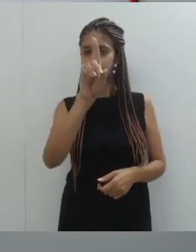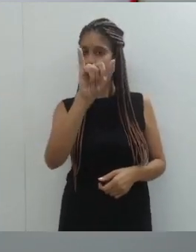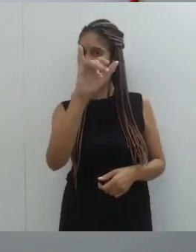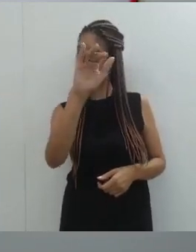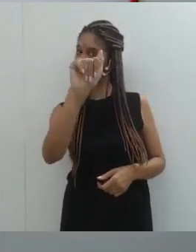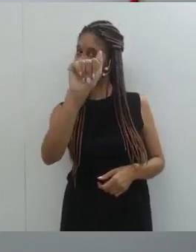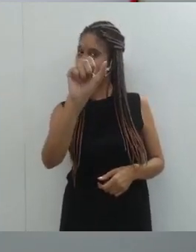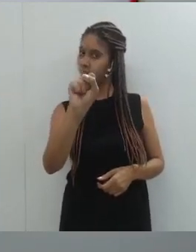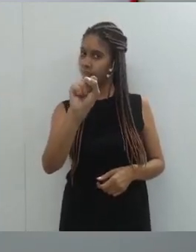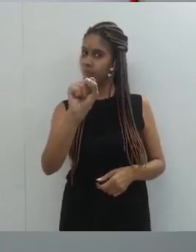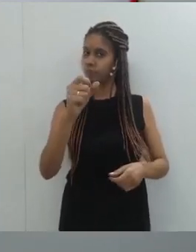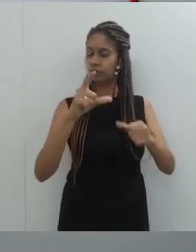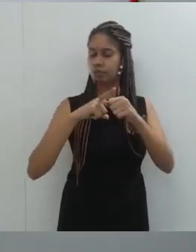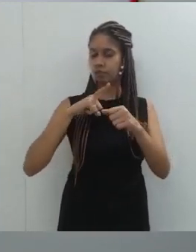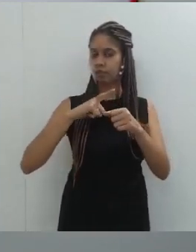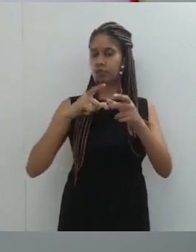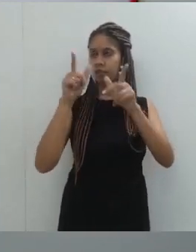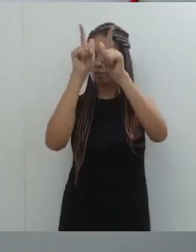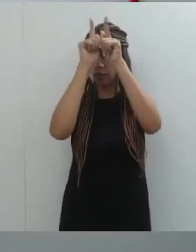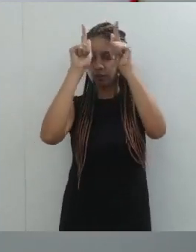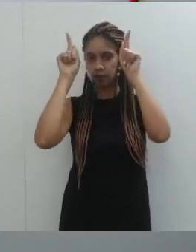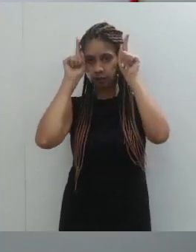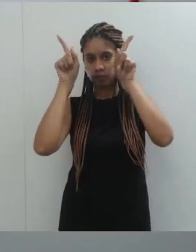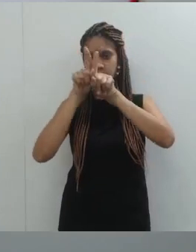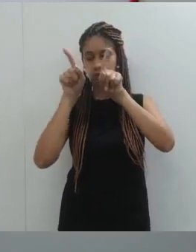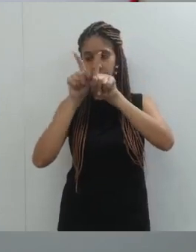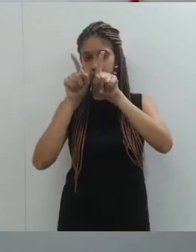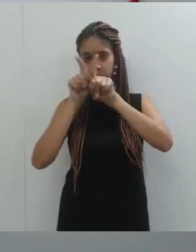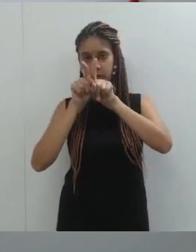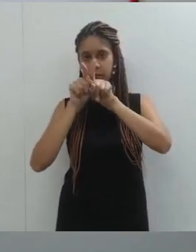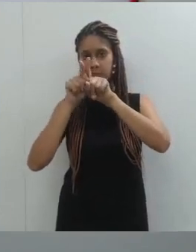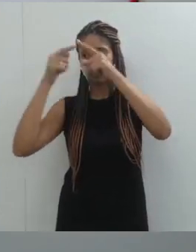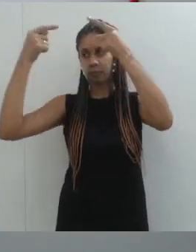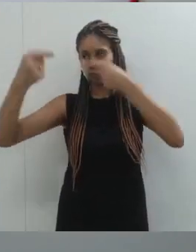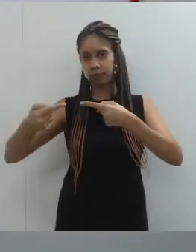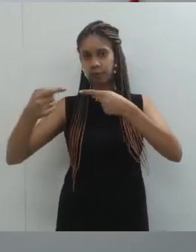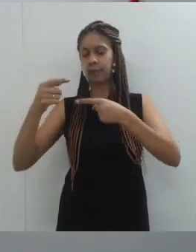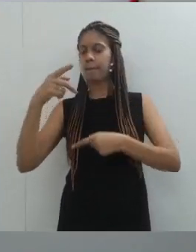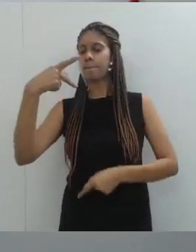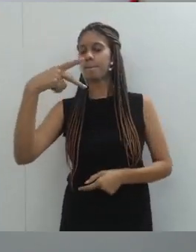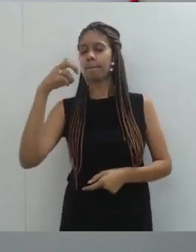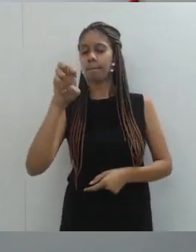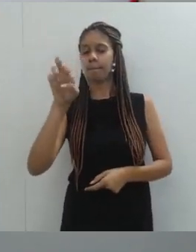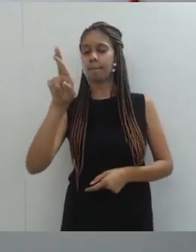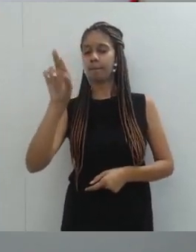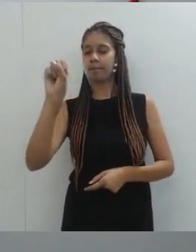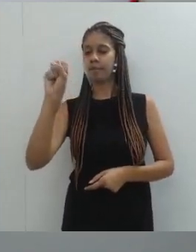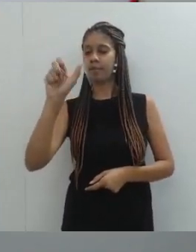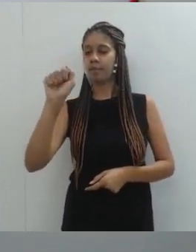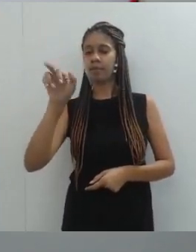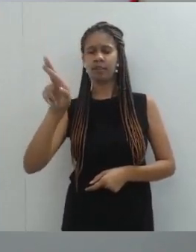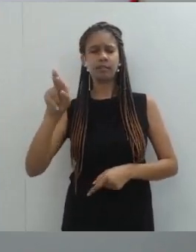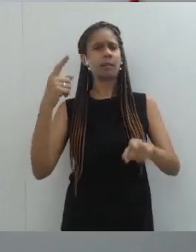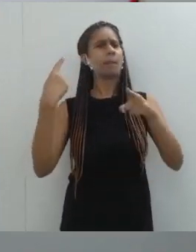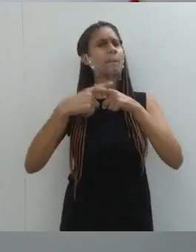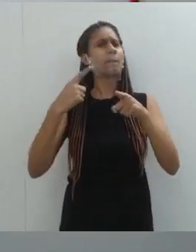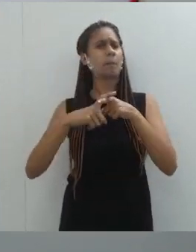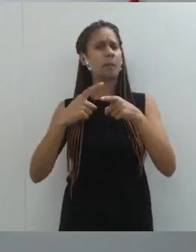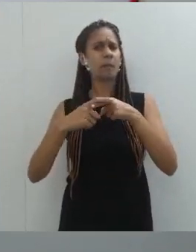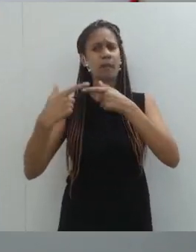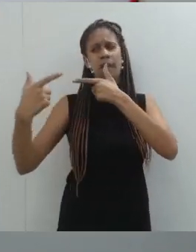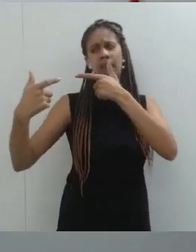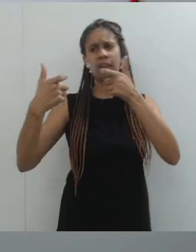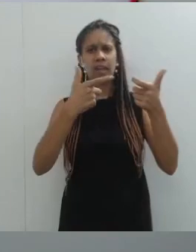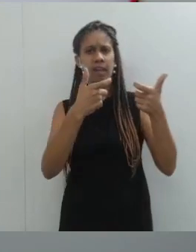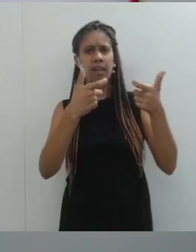as guerras entre os gregos e os persas. Pimpão, por que guerras médicas? Os gregos se referiam aos